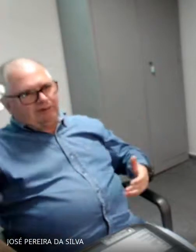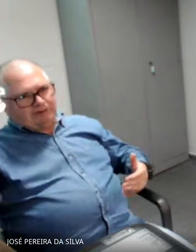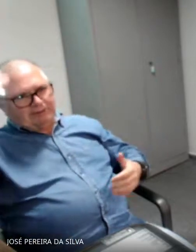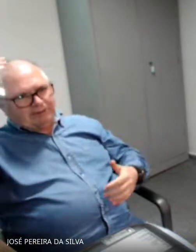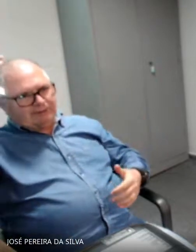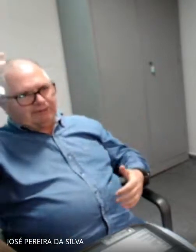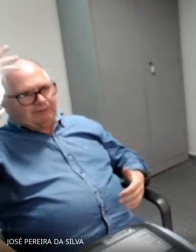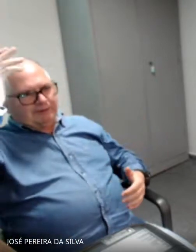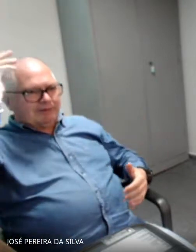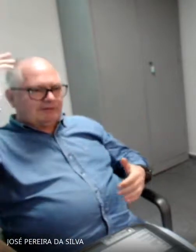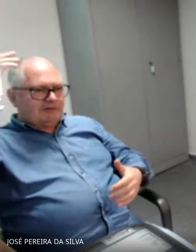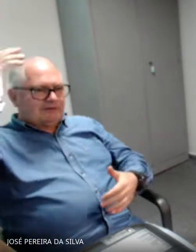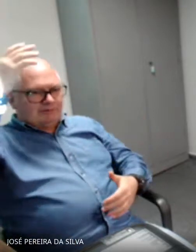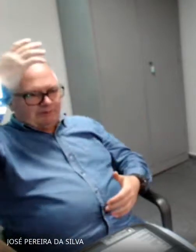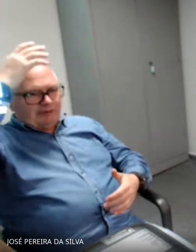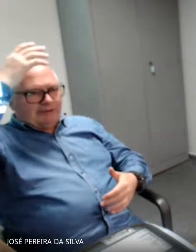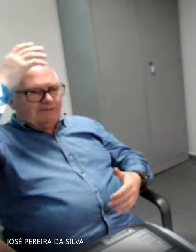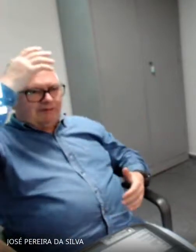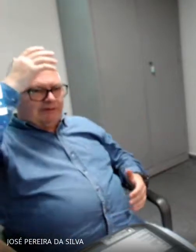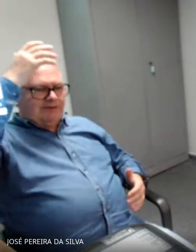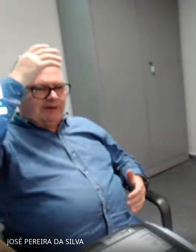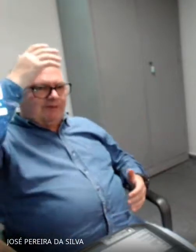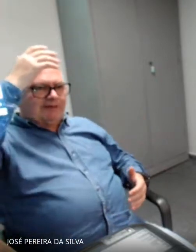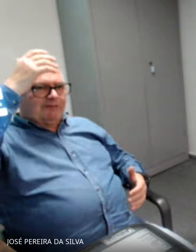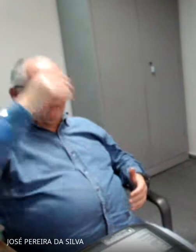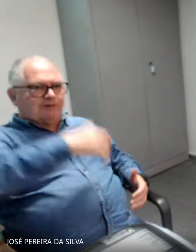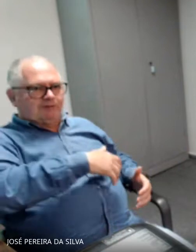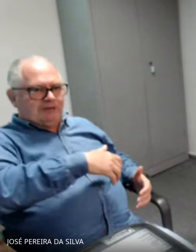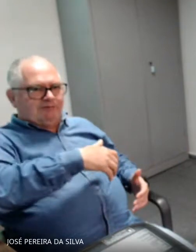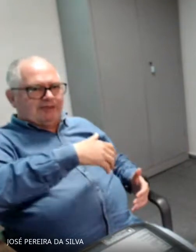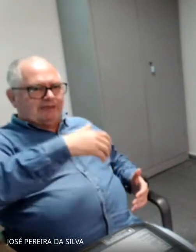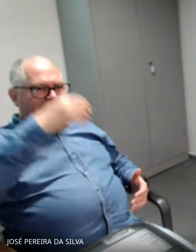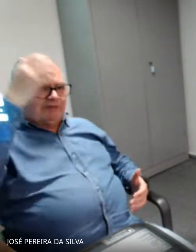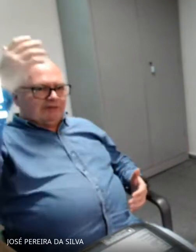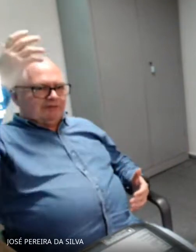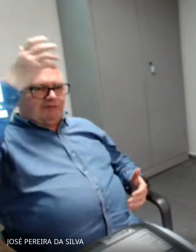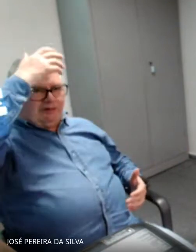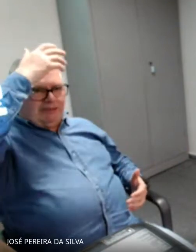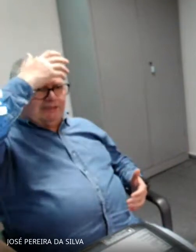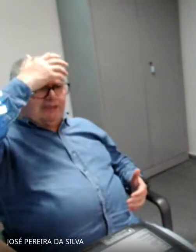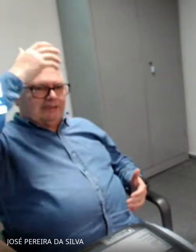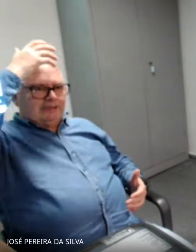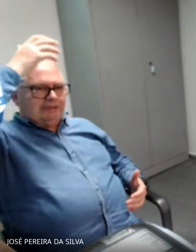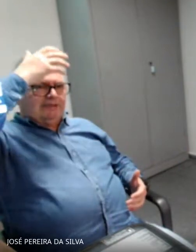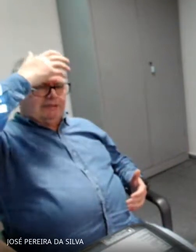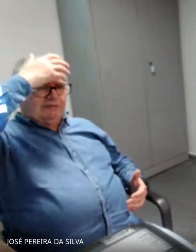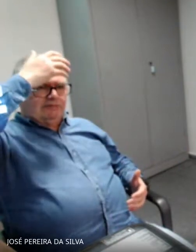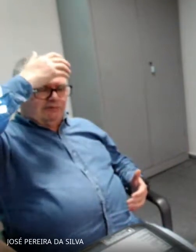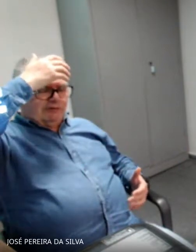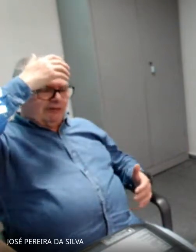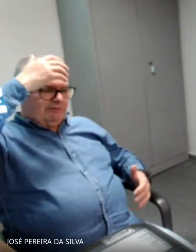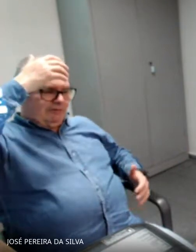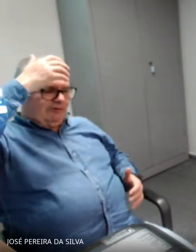eu também gosto de pessoal usar, se eu perceber da harmonia, eu boto aqui, vou experimentando para ver se eu consigo fazer ligação. Se eu jogo energia aqui